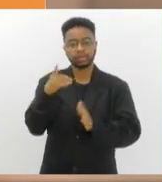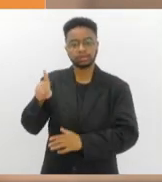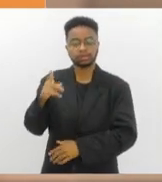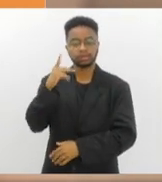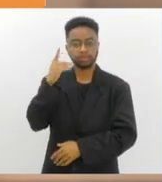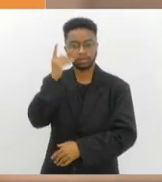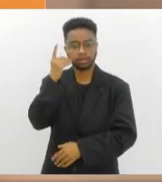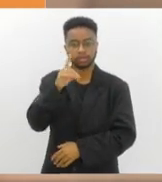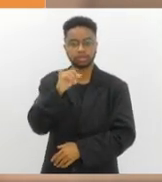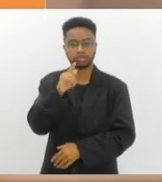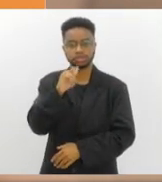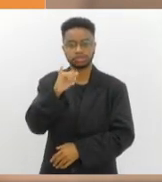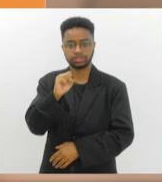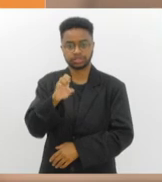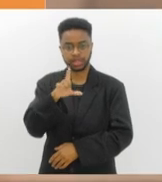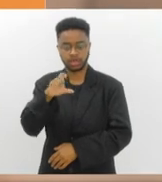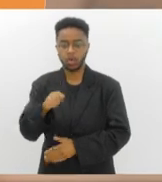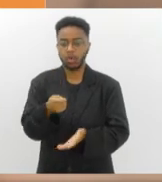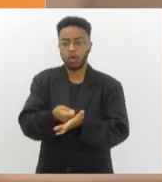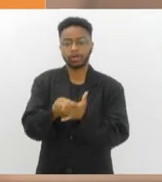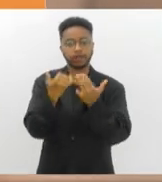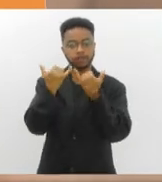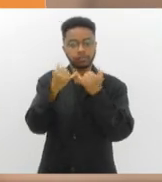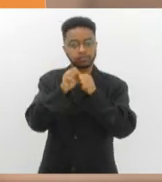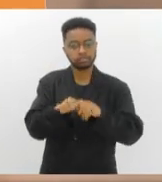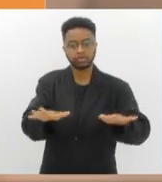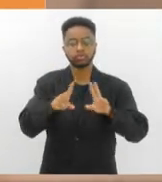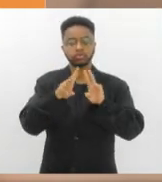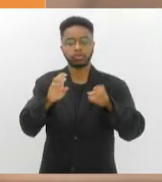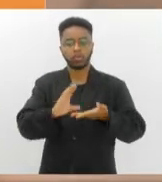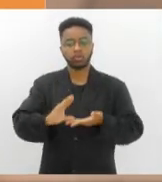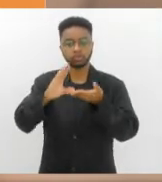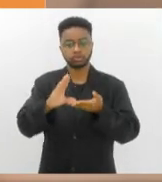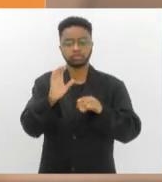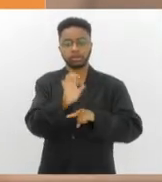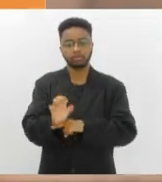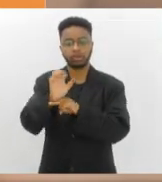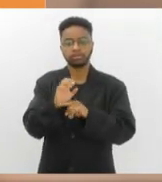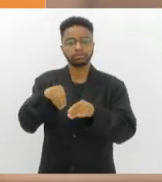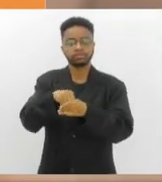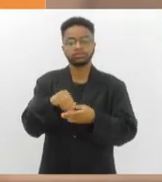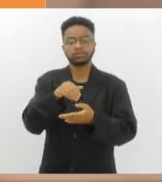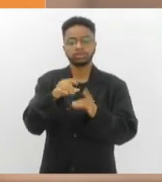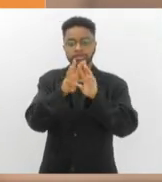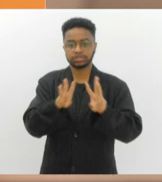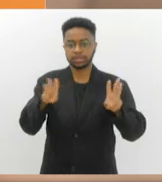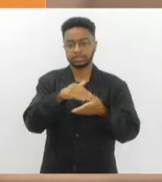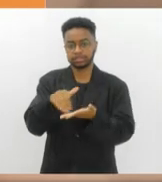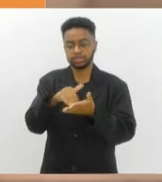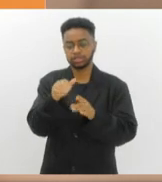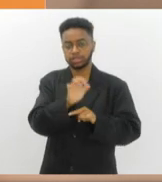Monteiro, que obriga a divulgação de informações sobre os conselhos estaduais no site da Secretaria Estadual de